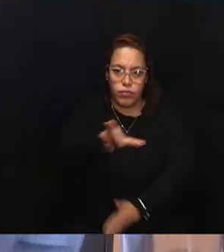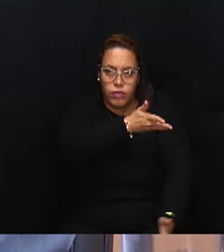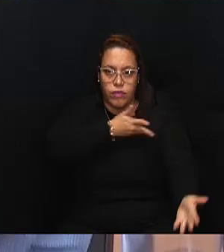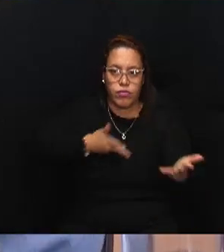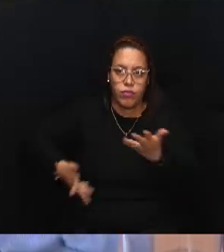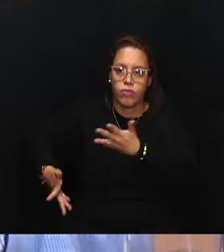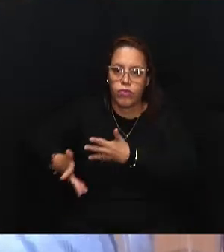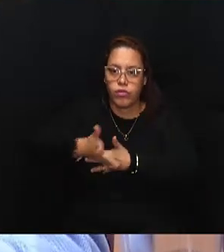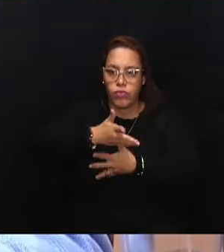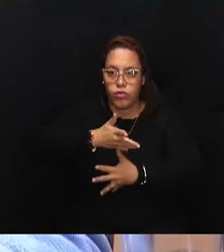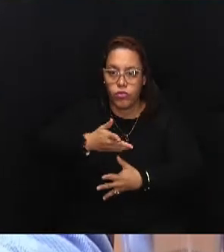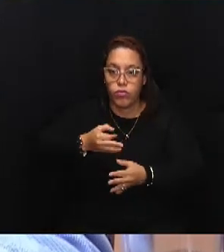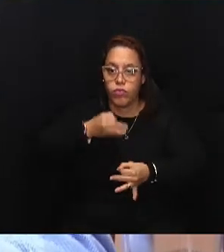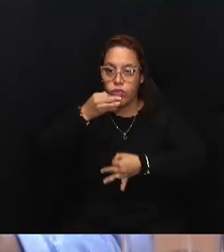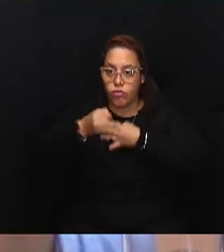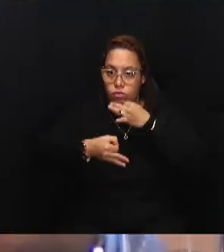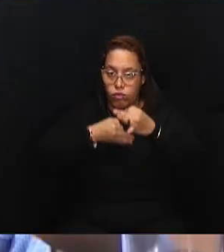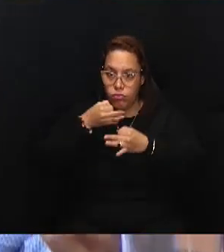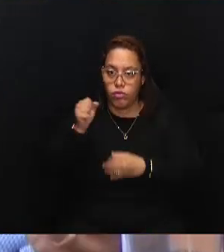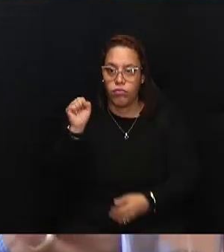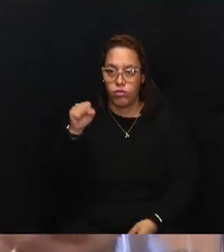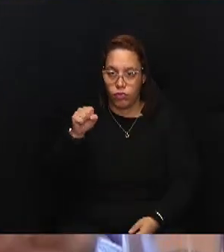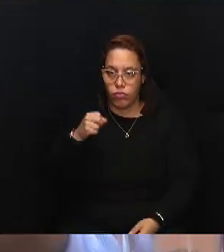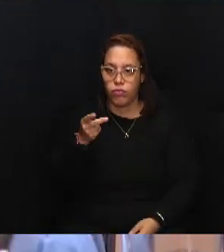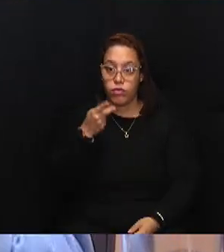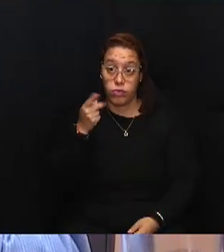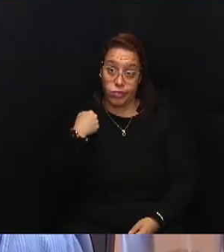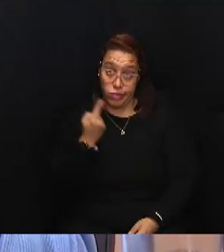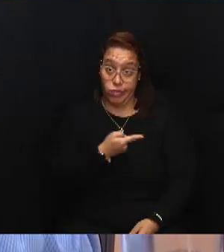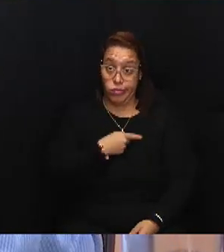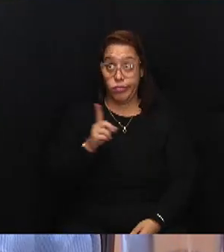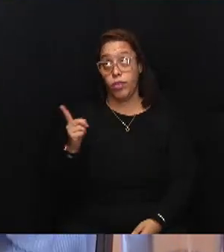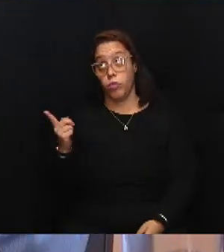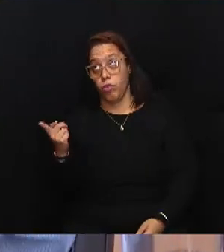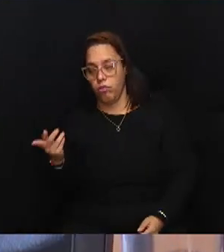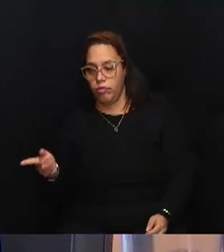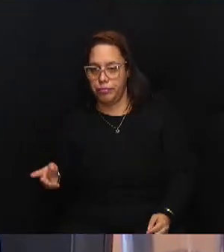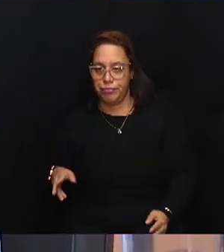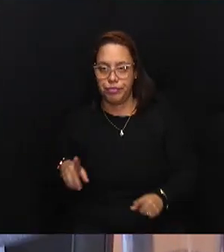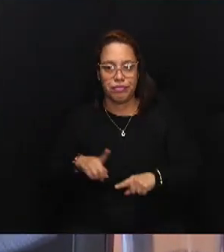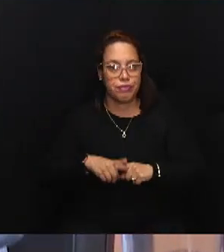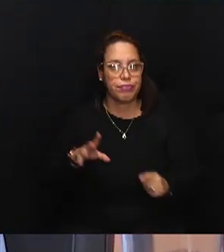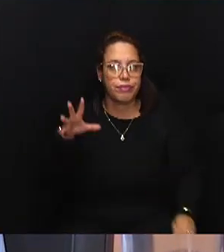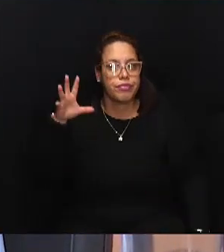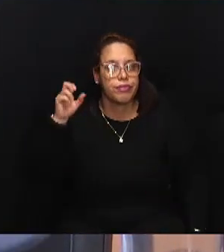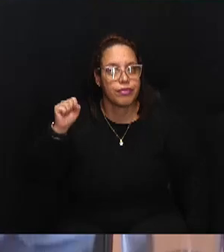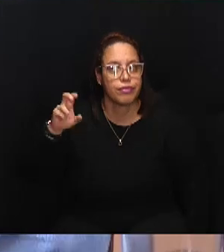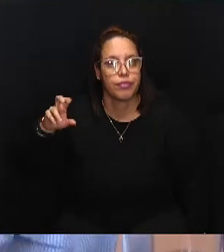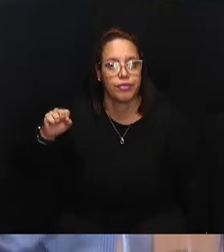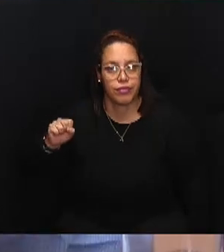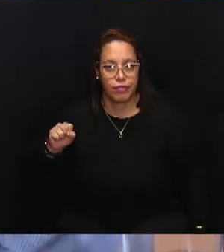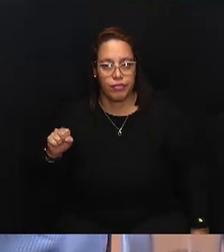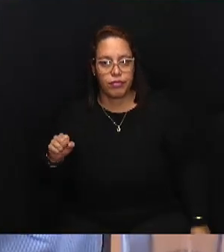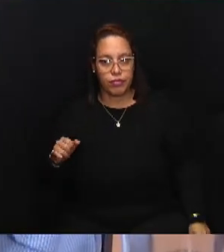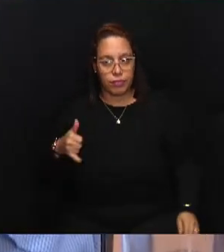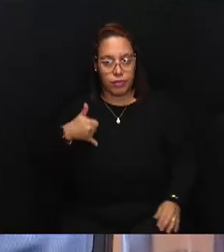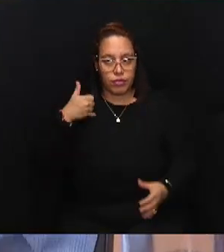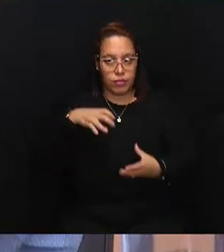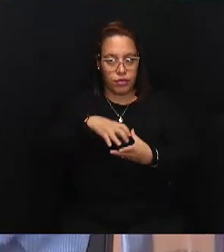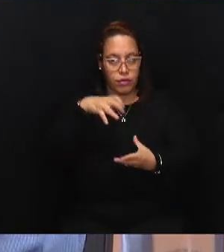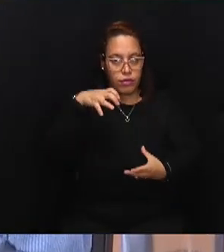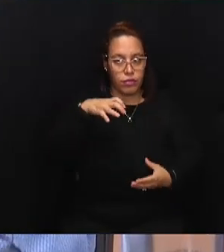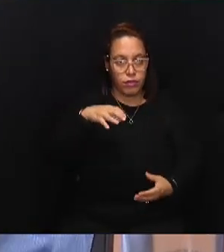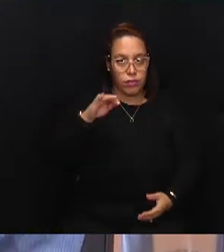participar e dar as suas opiniões. A gente falar aqui é uma coisa, mas quando você ouve o idoso que vem aqui e tem